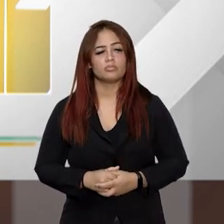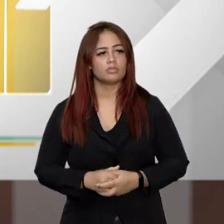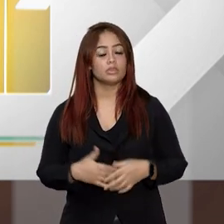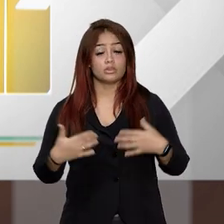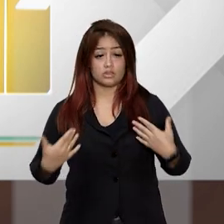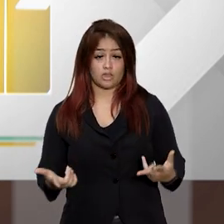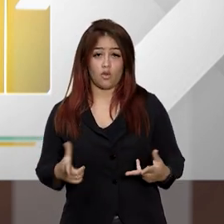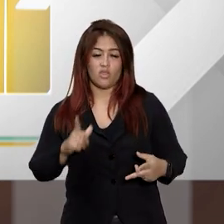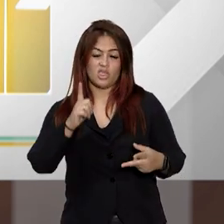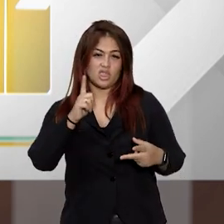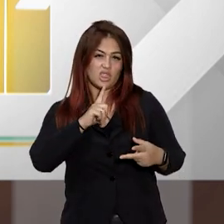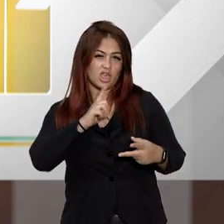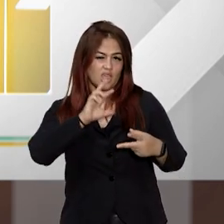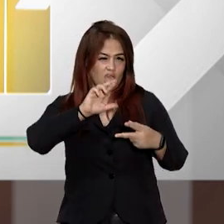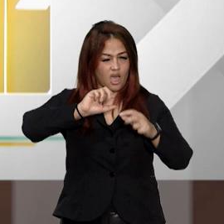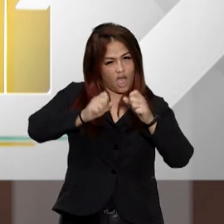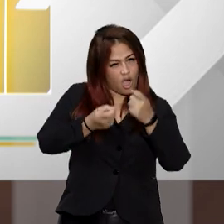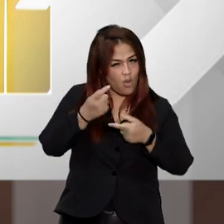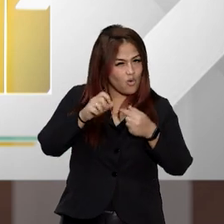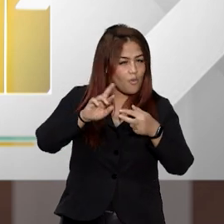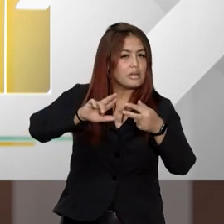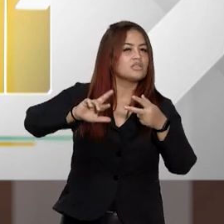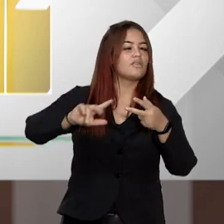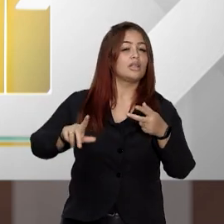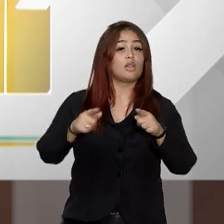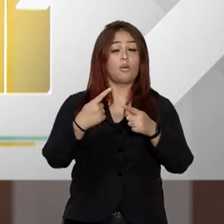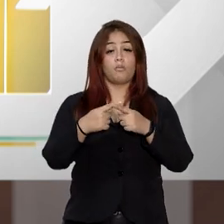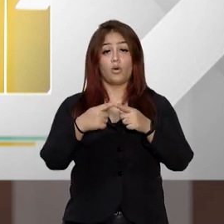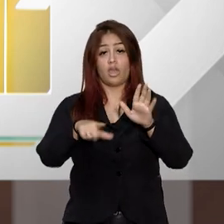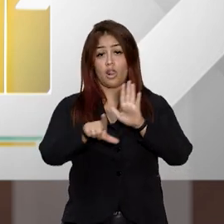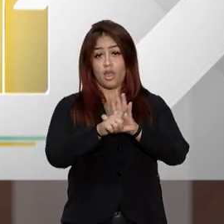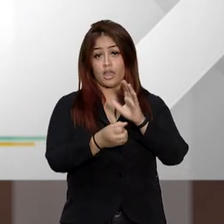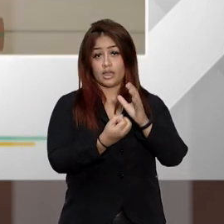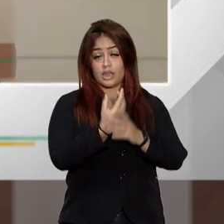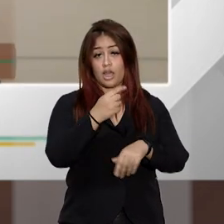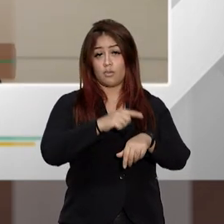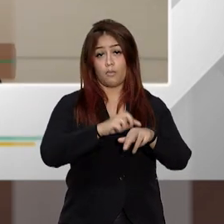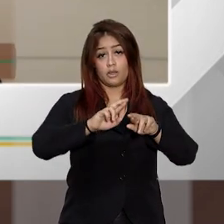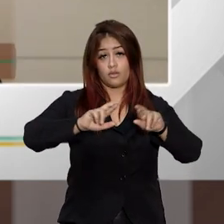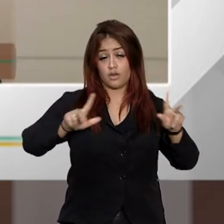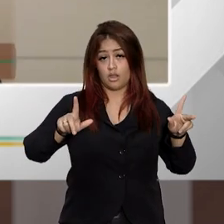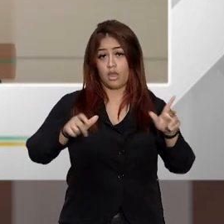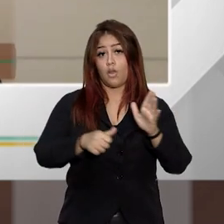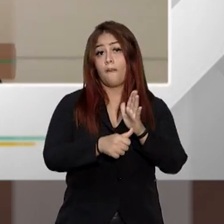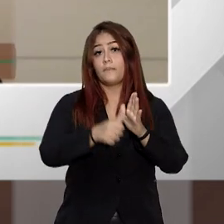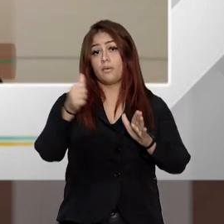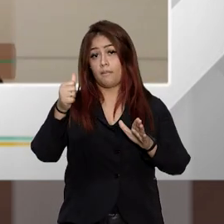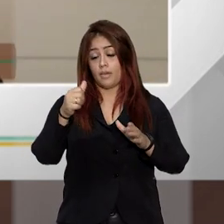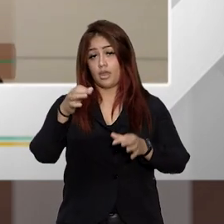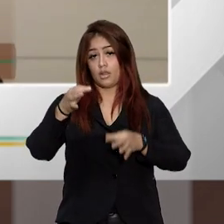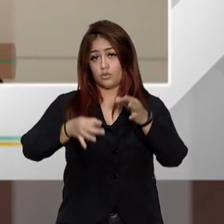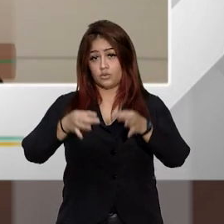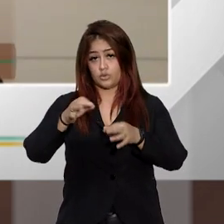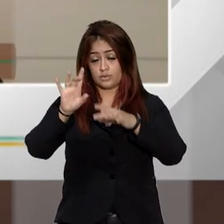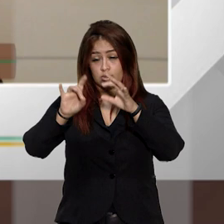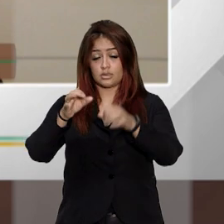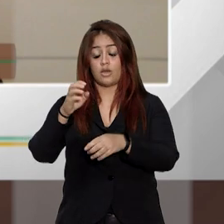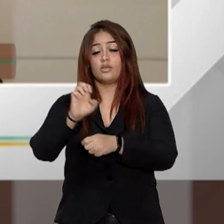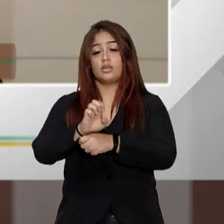Bem, são algumas diferenças. As leis foram criadas em momentos diferentes. A primeira delas, do juizado estadual, é a